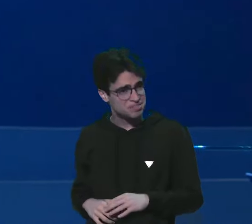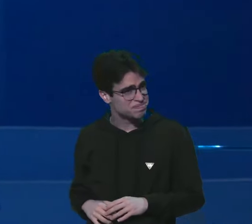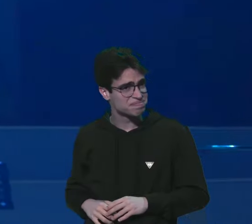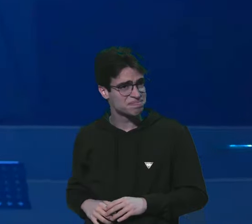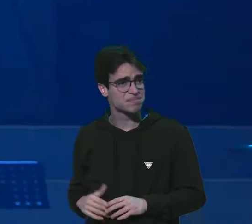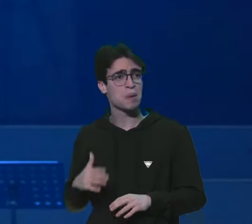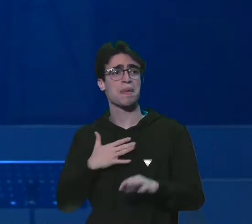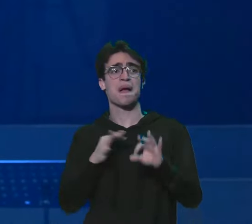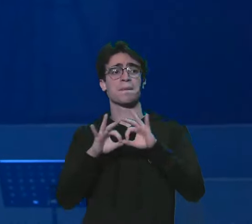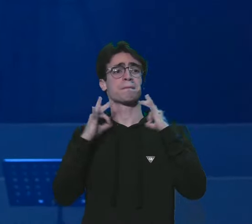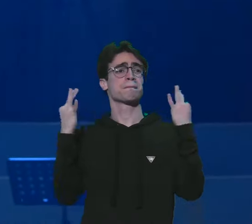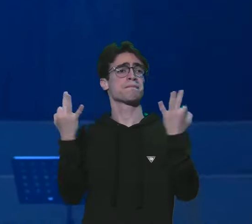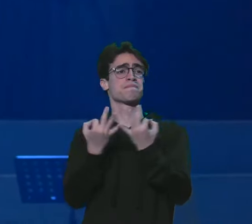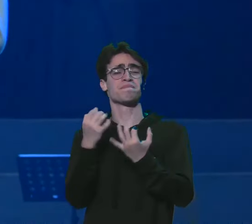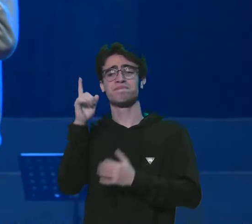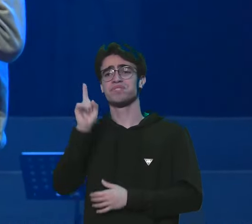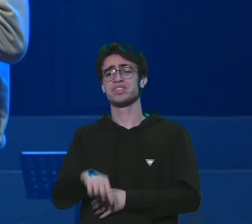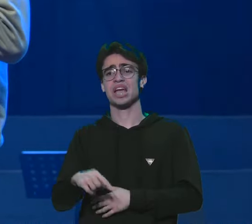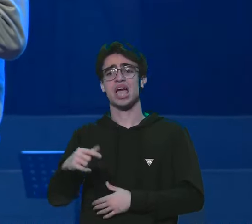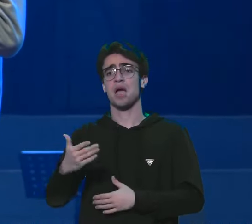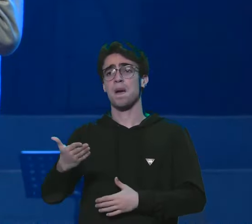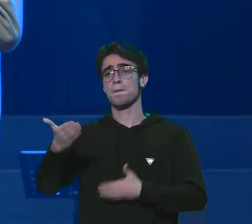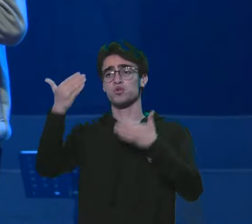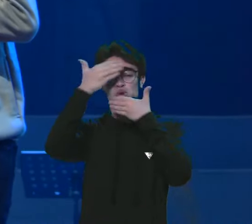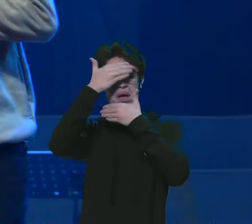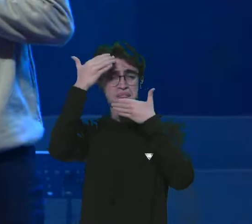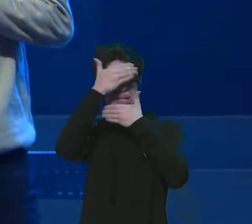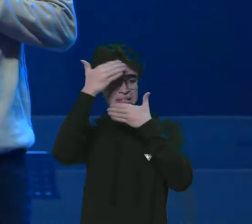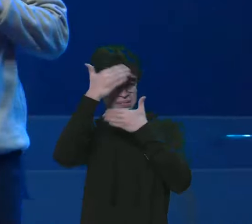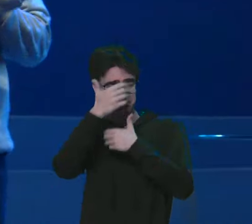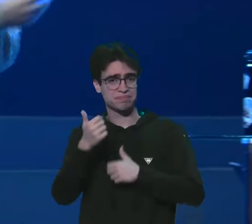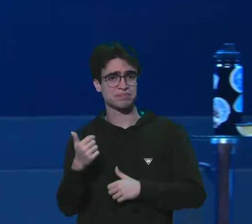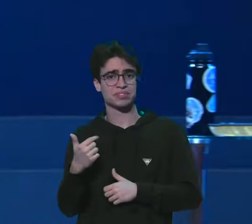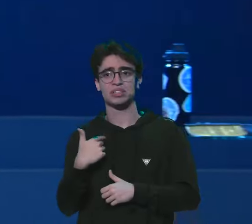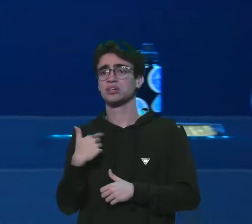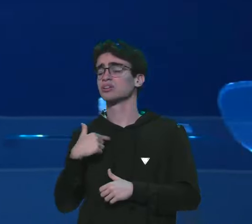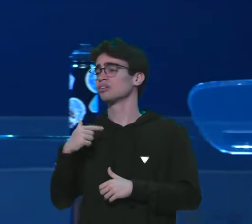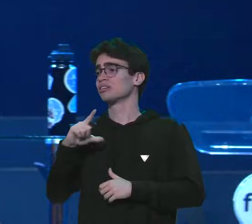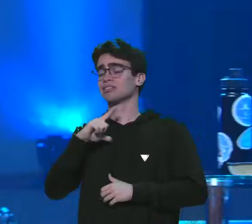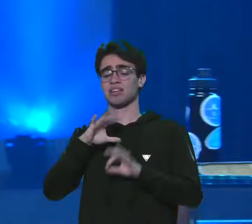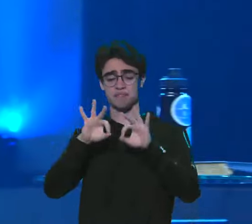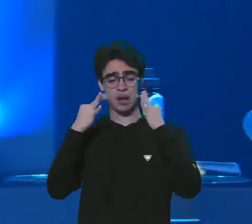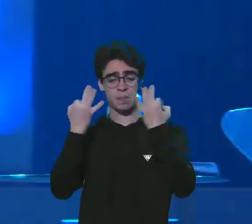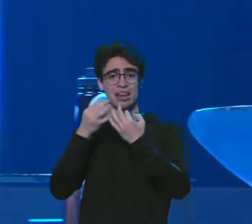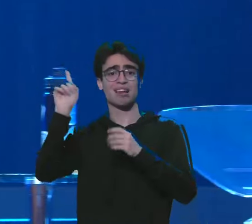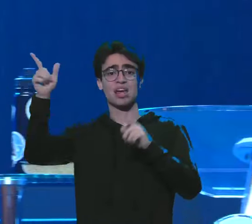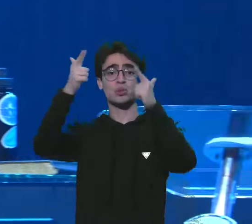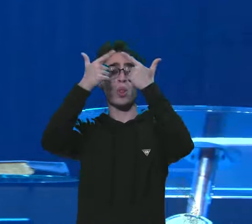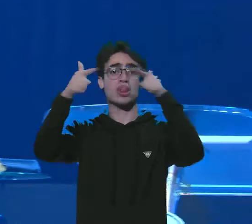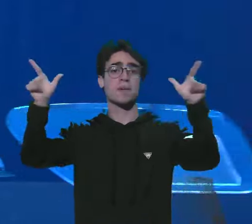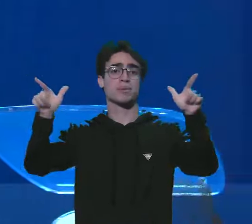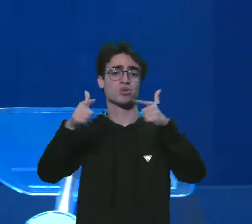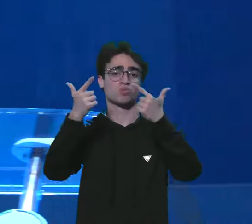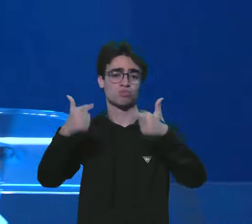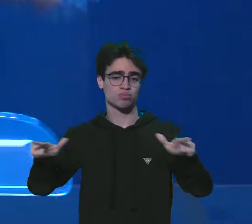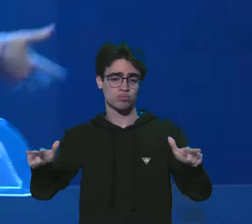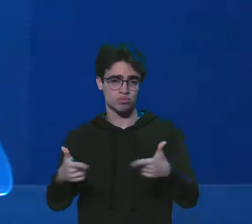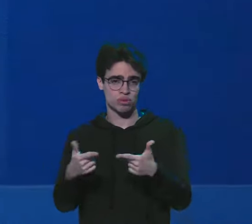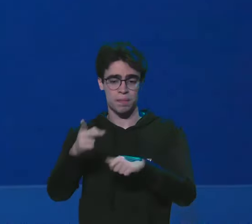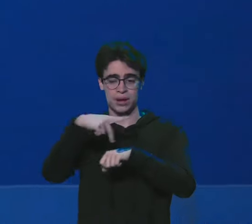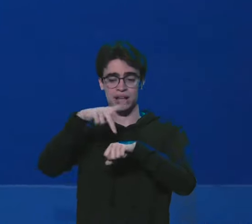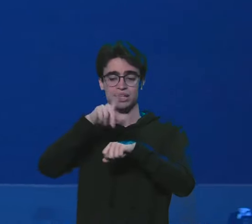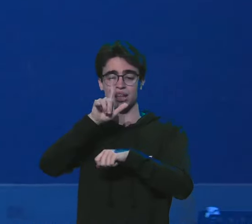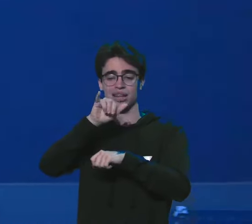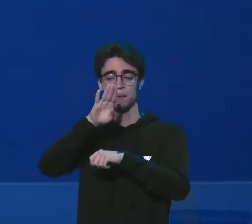A minha família toda é muçulmana. Eu tenho parentes no Líbano. Eu cresci aprendendo as